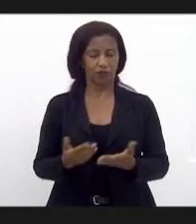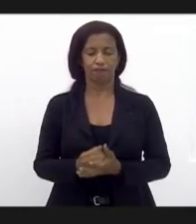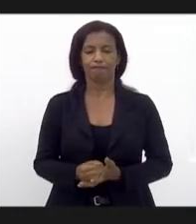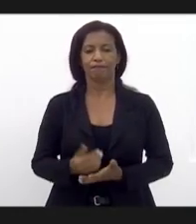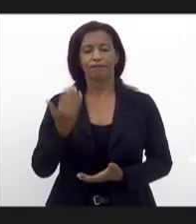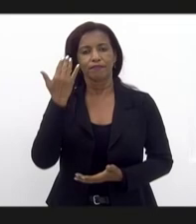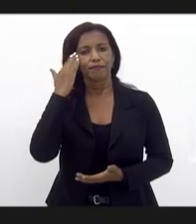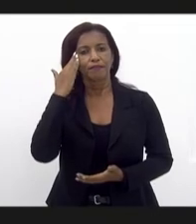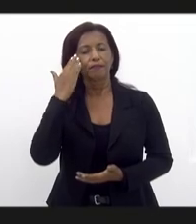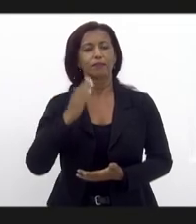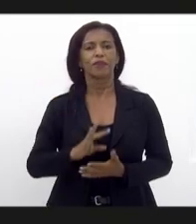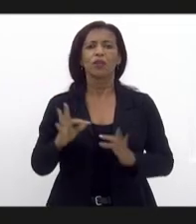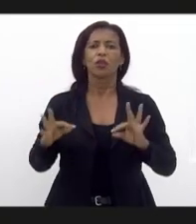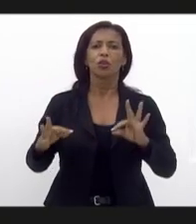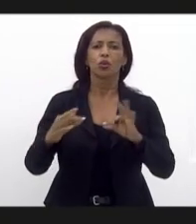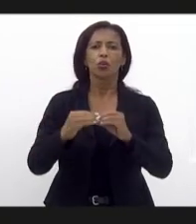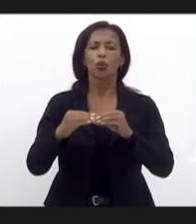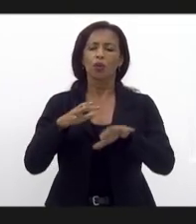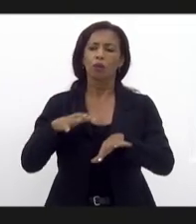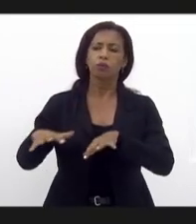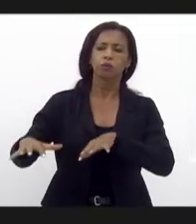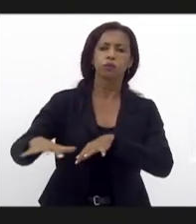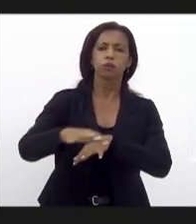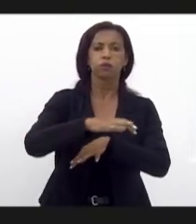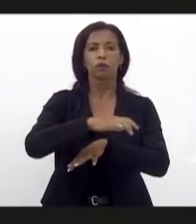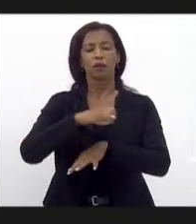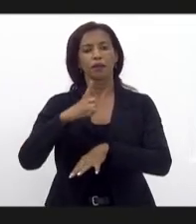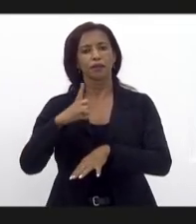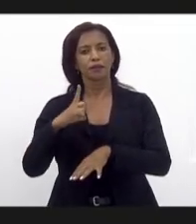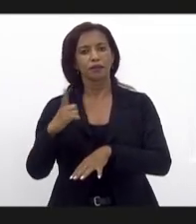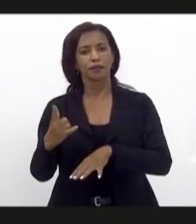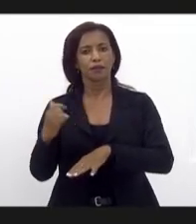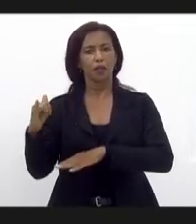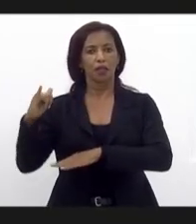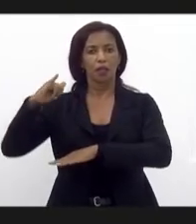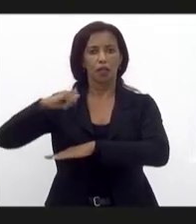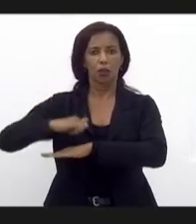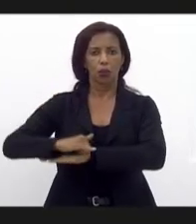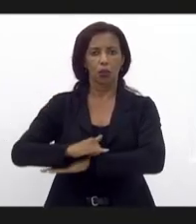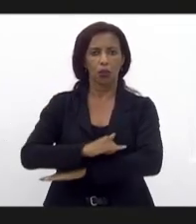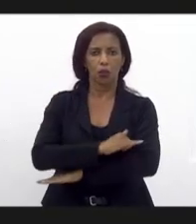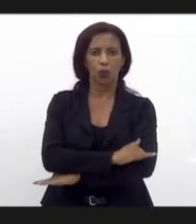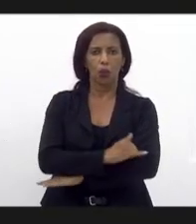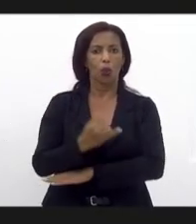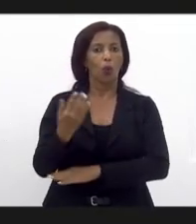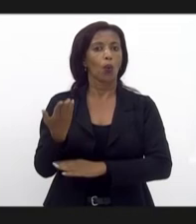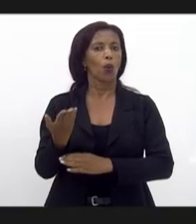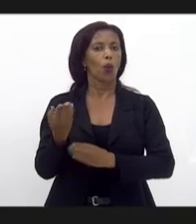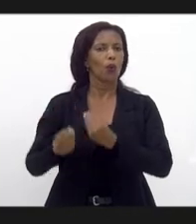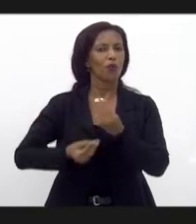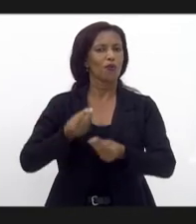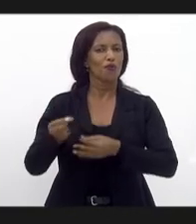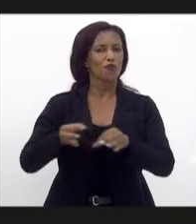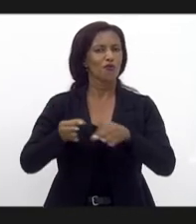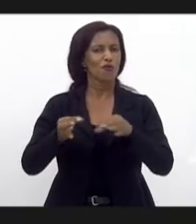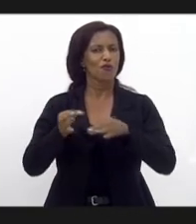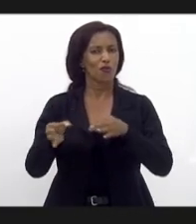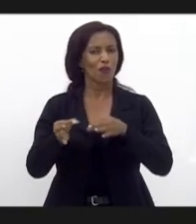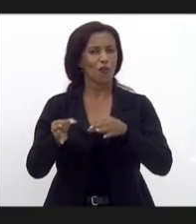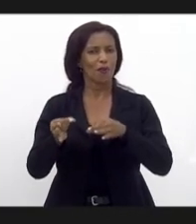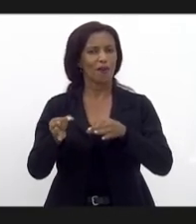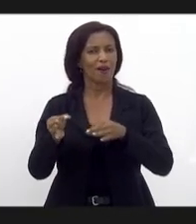entender, né? Que toda região que possui o aeroporto como hub internacional e outro aeroporto para